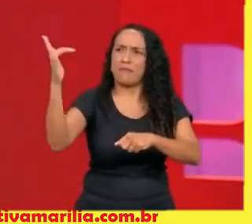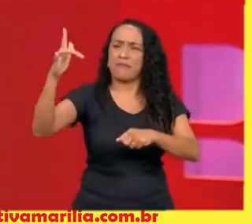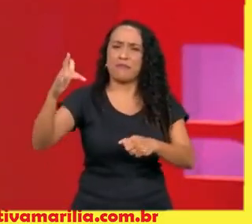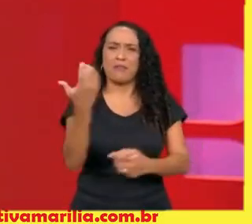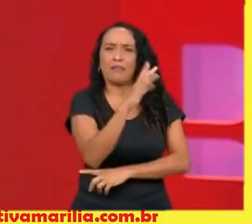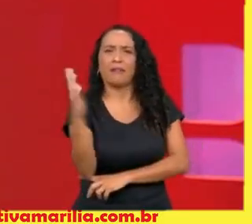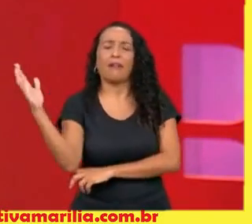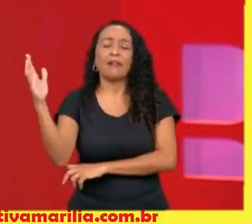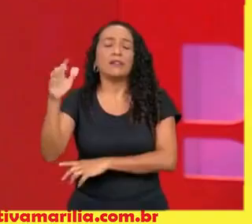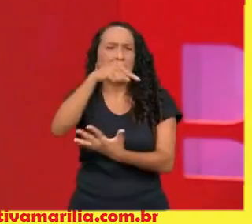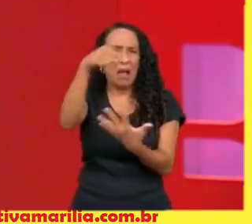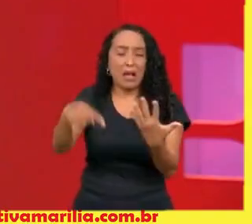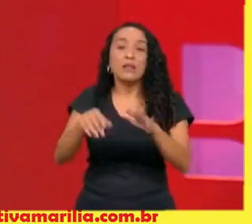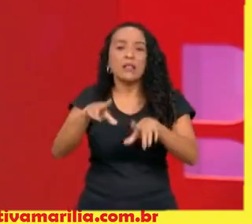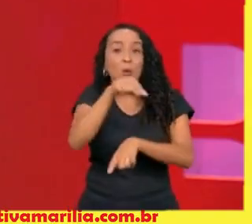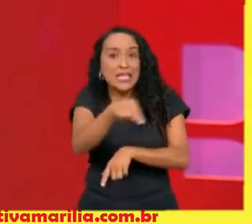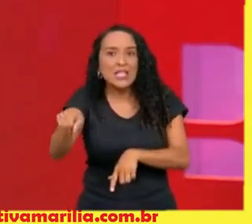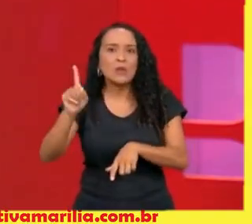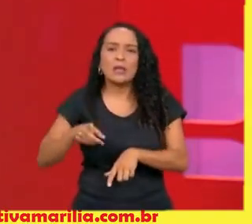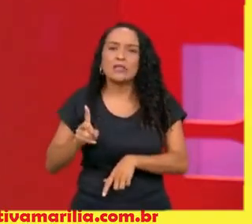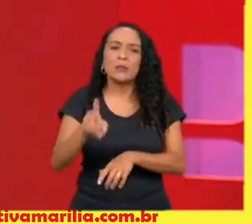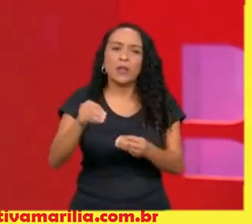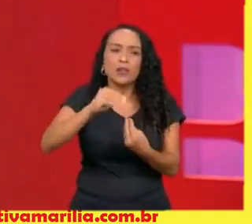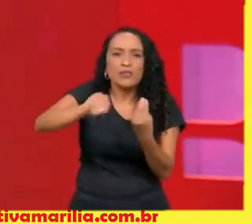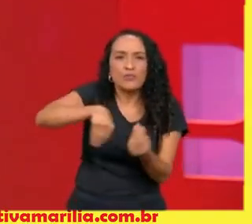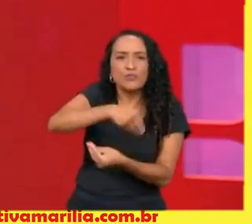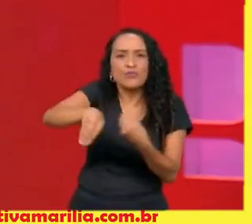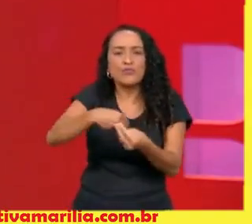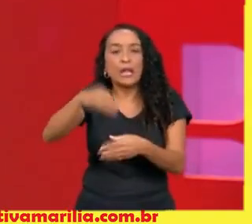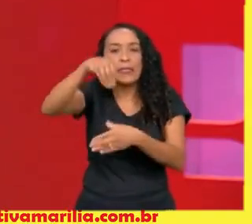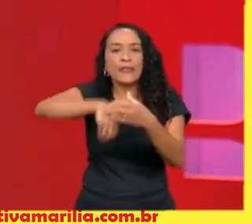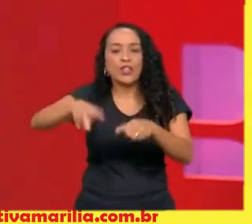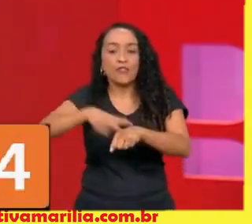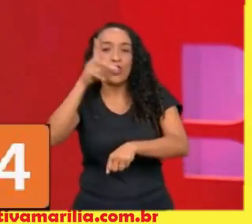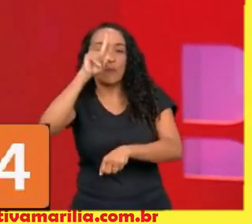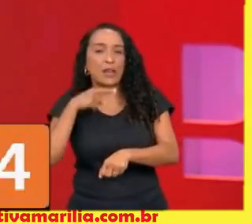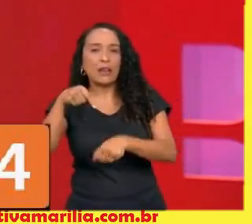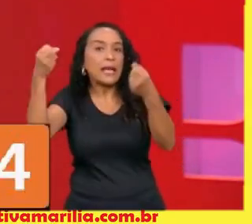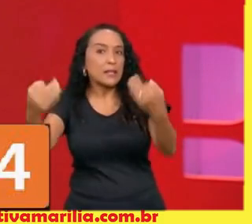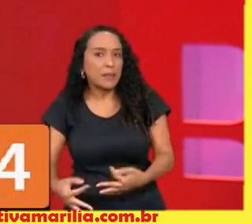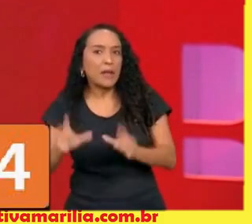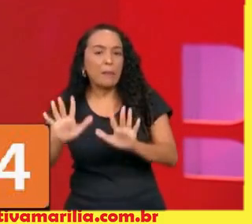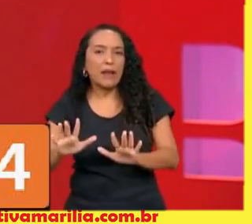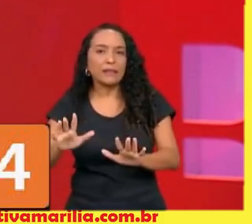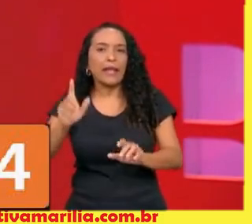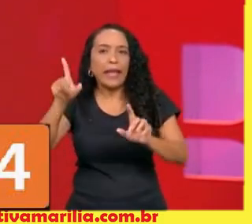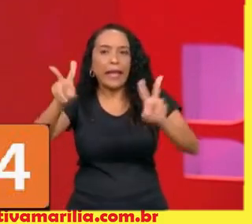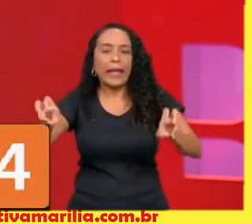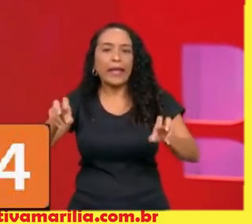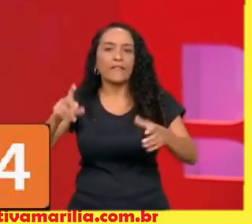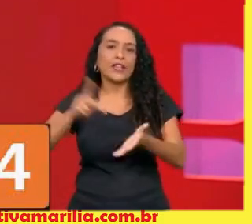terra, enfim, e isso é sempre condensado nesse verde-amarelismo que ela chama e que no fim das contas é patriotismo,